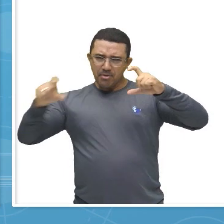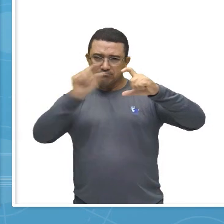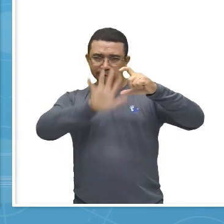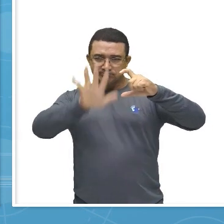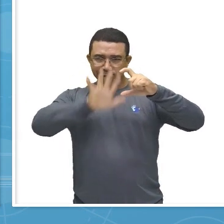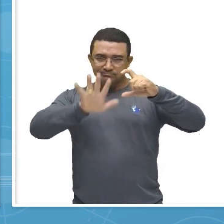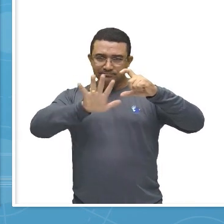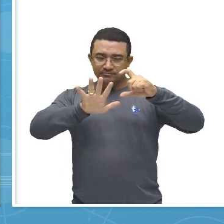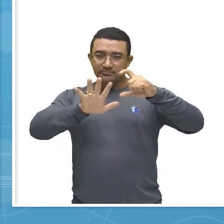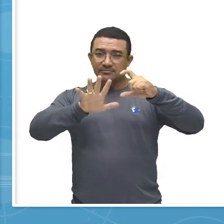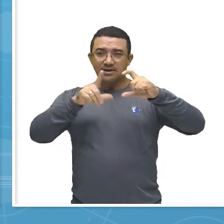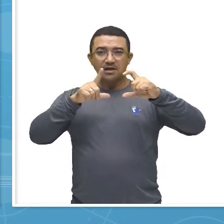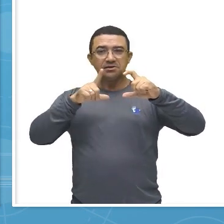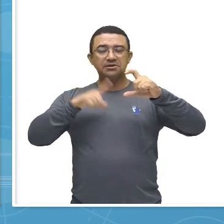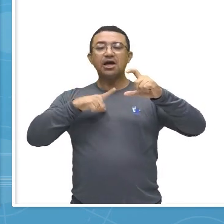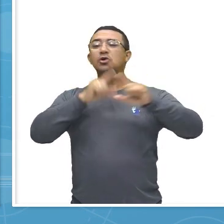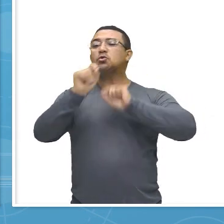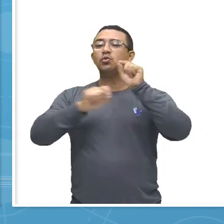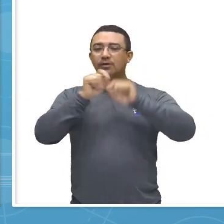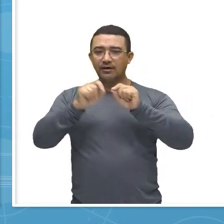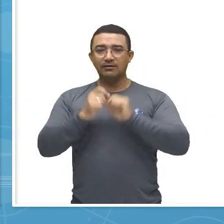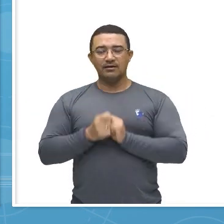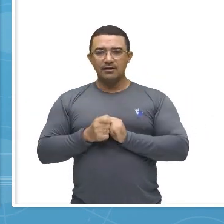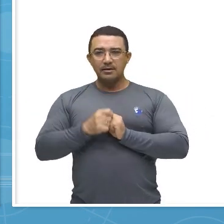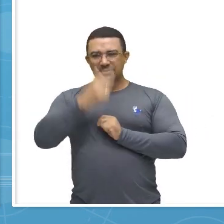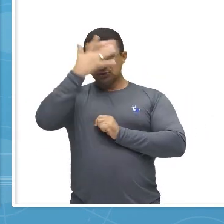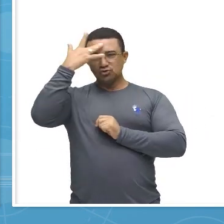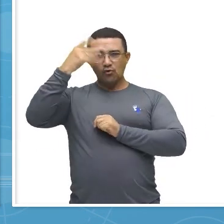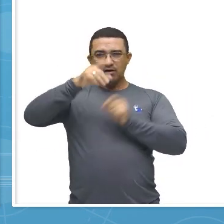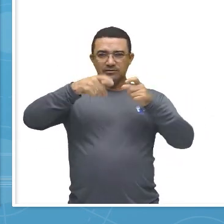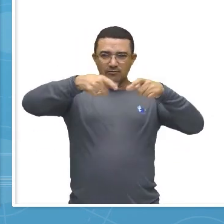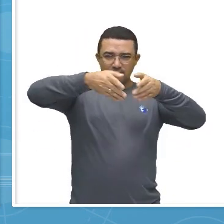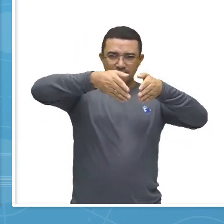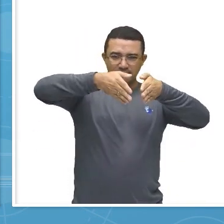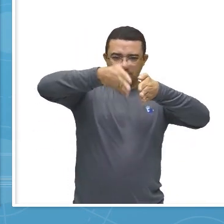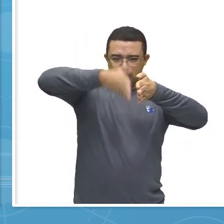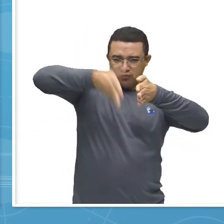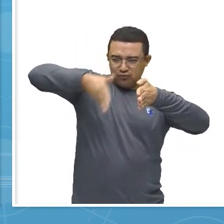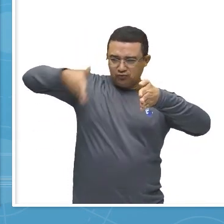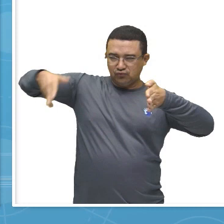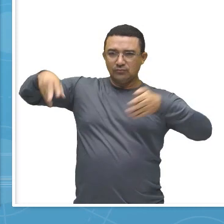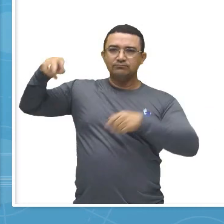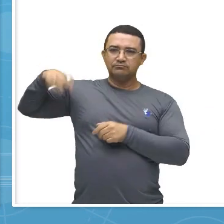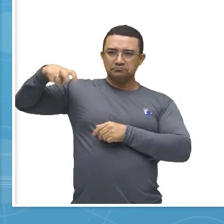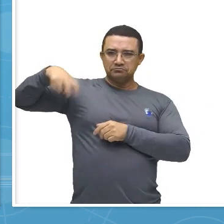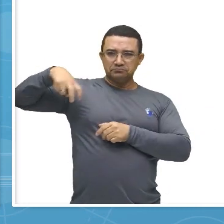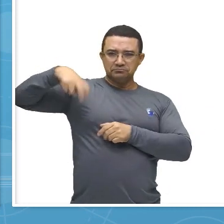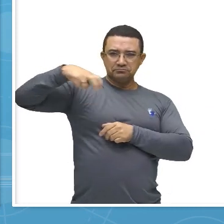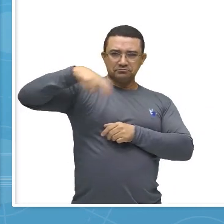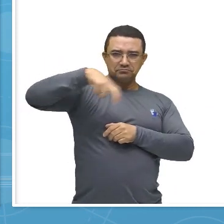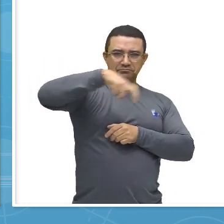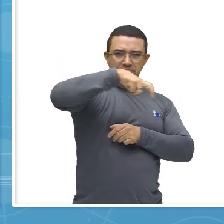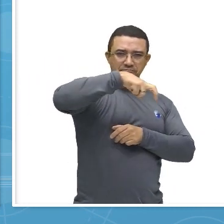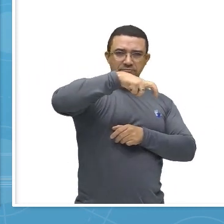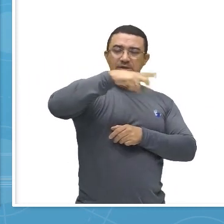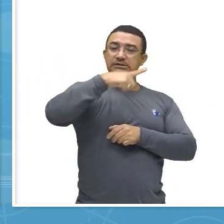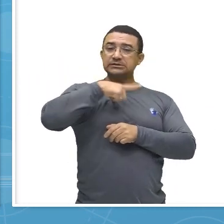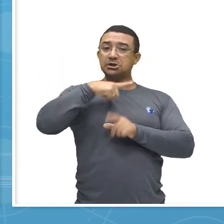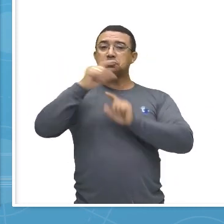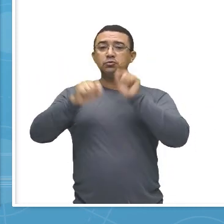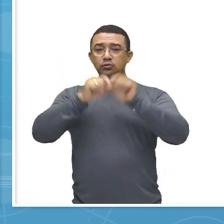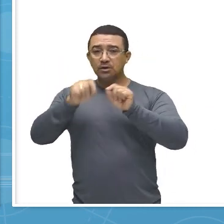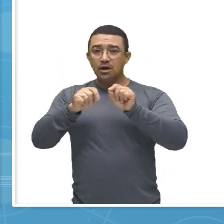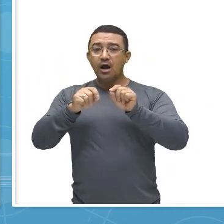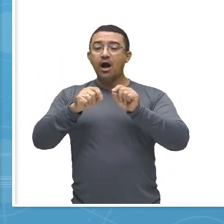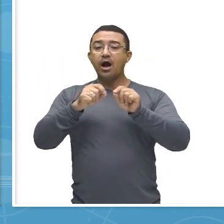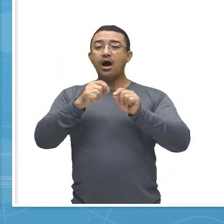Temos aí um personagem que vai atravessando a rua, né? Ele vai atravessando a rua, temos